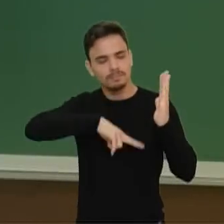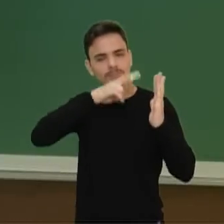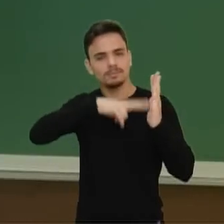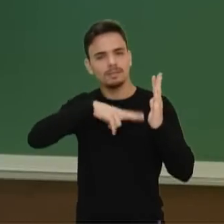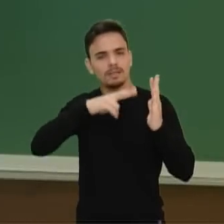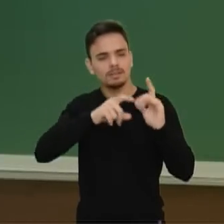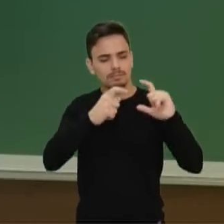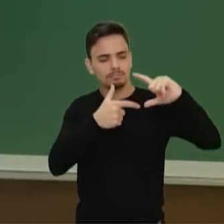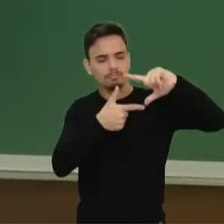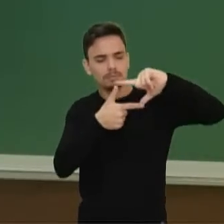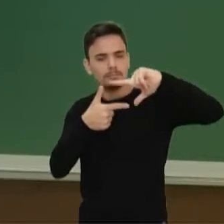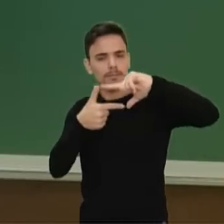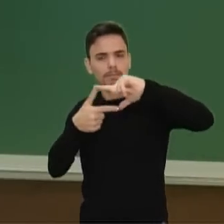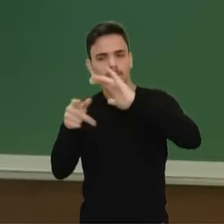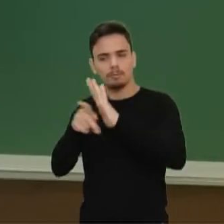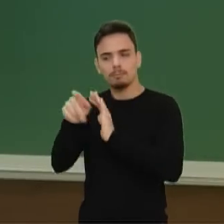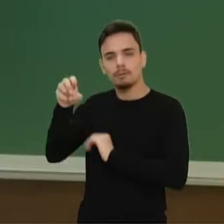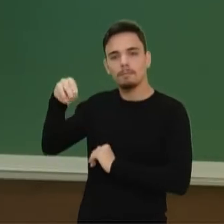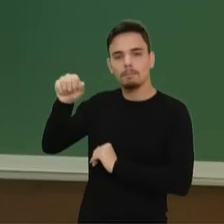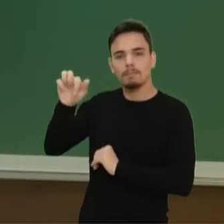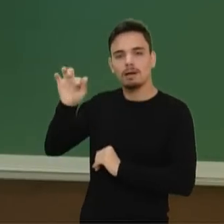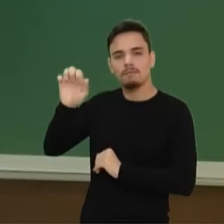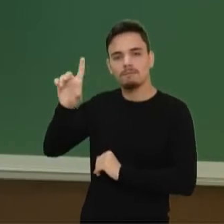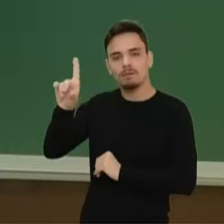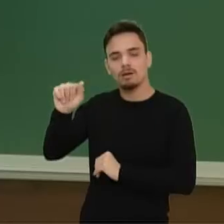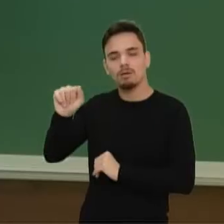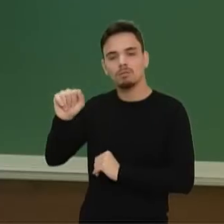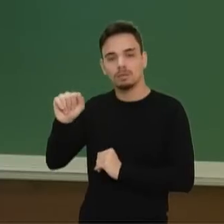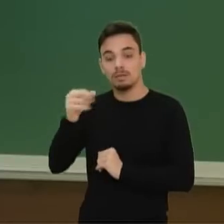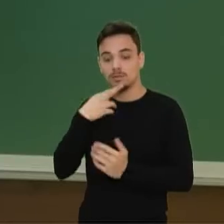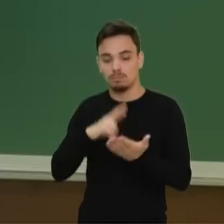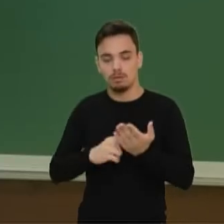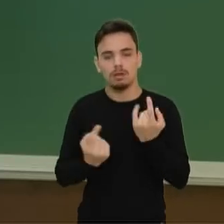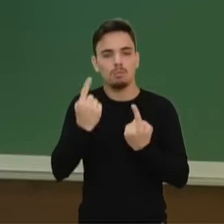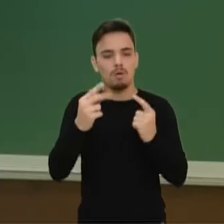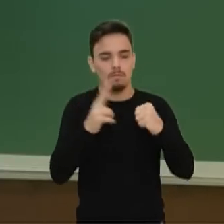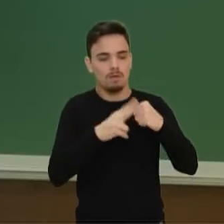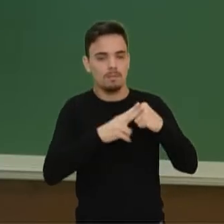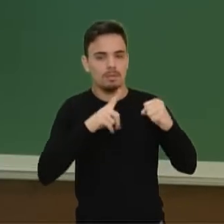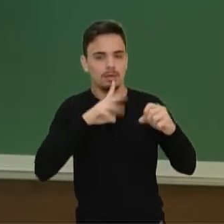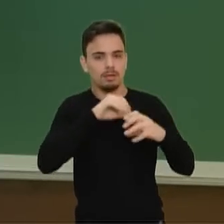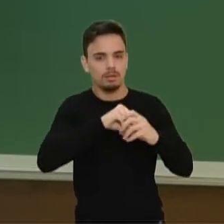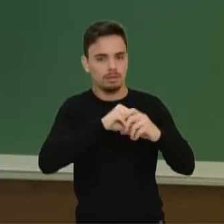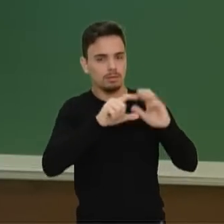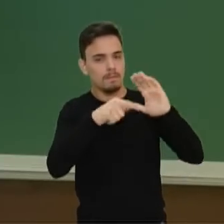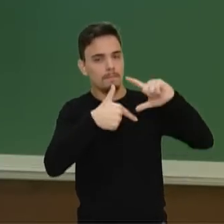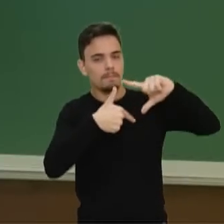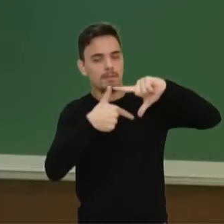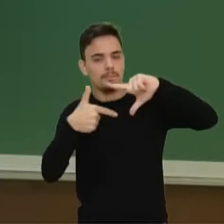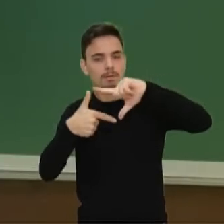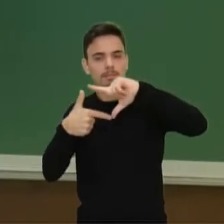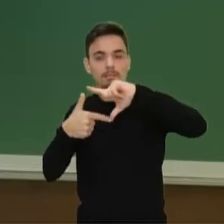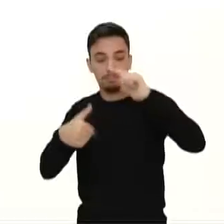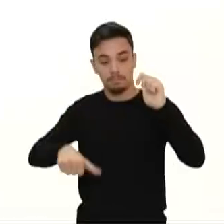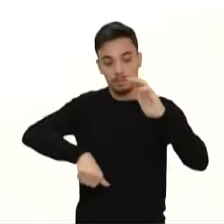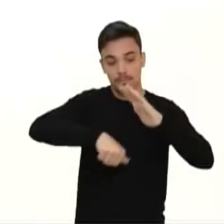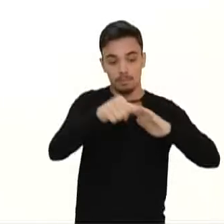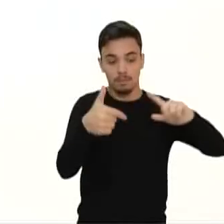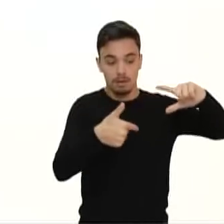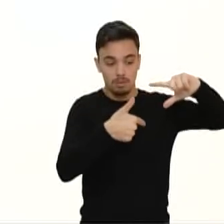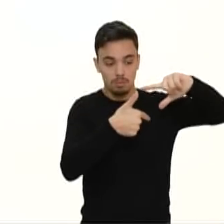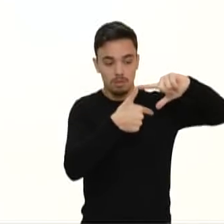tira da Mafalda, responda: quais são os verbos que aparecem na tirinha? No primeiro quadrinho,